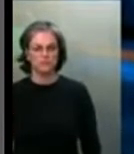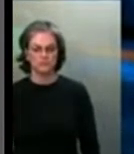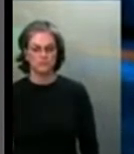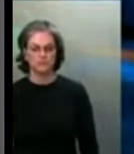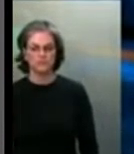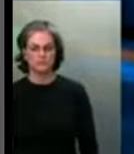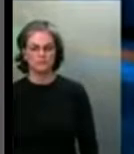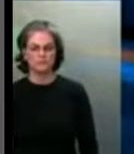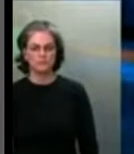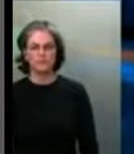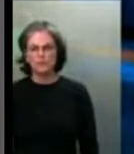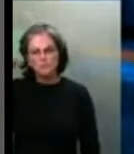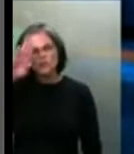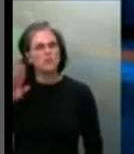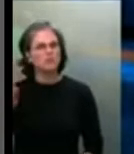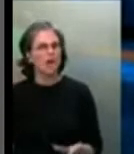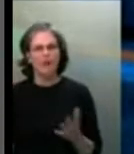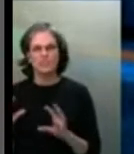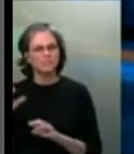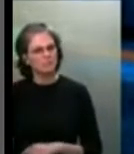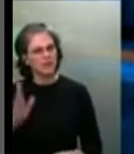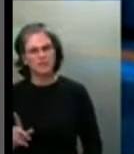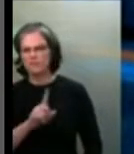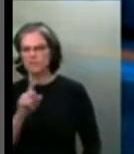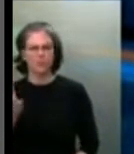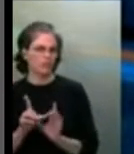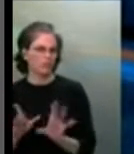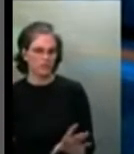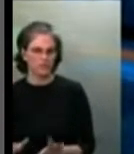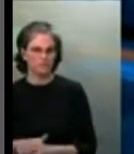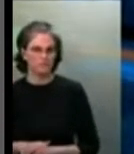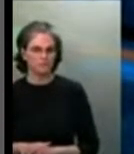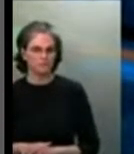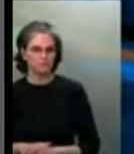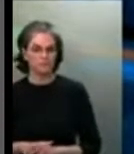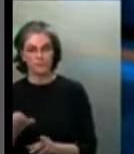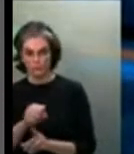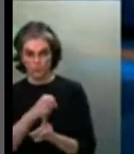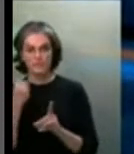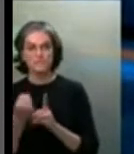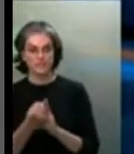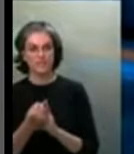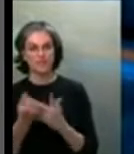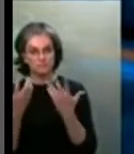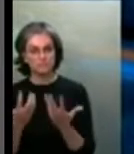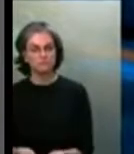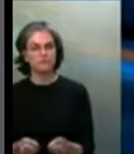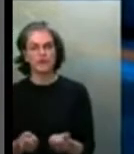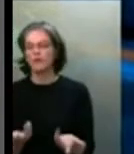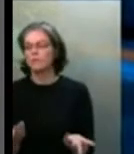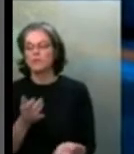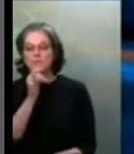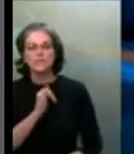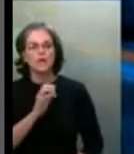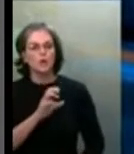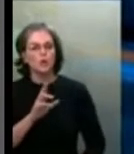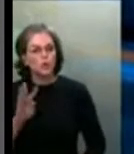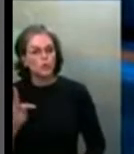Bolsonaro está fazendo no nosso país. E quero chamar a atenção dos setores organizados da sociedade, desde as centrais